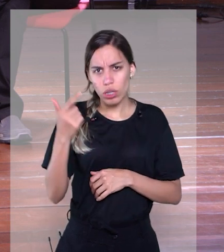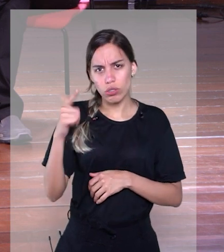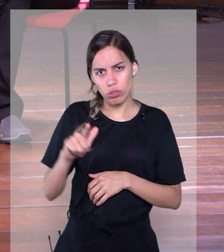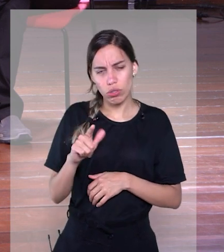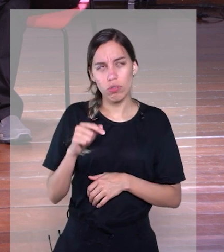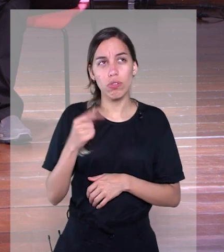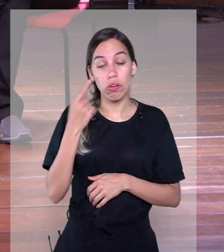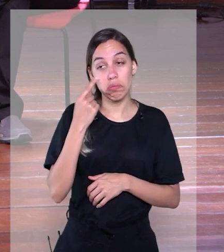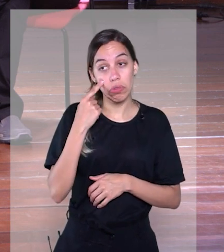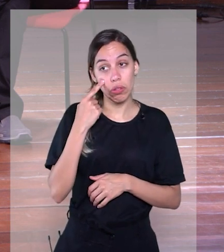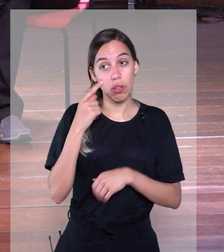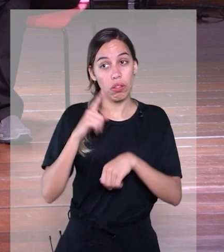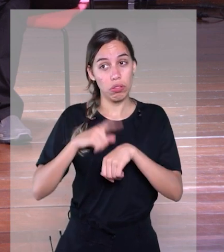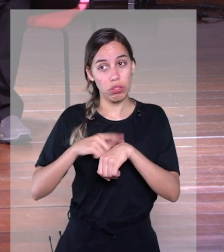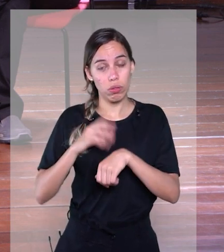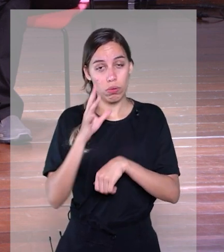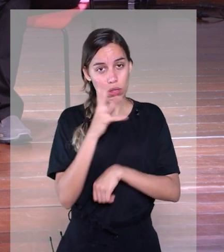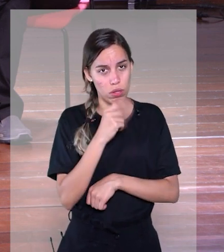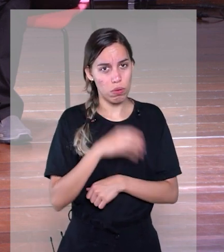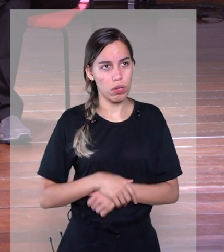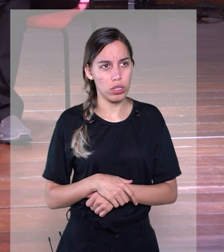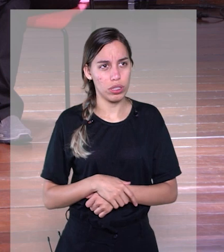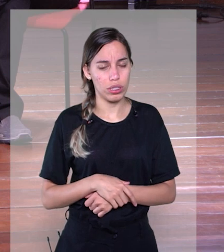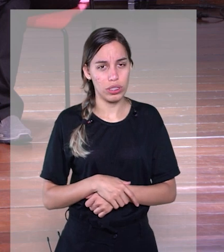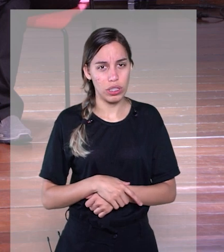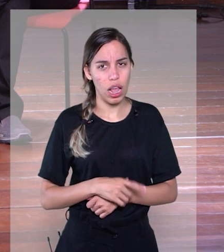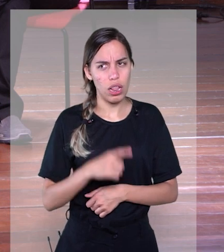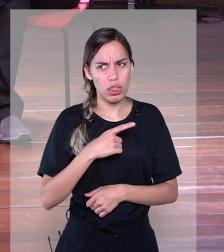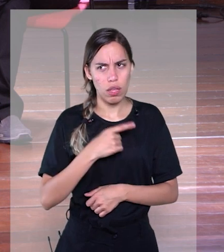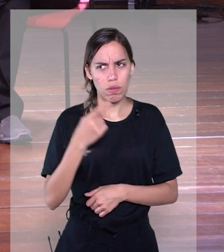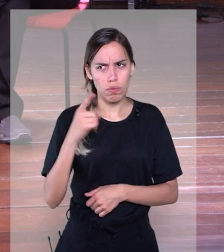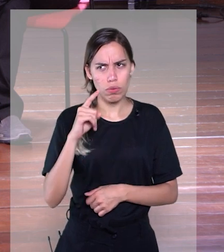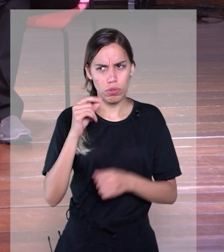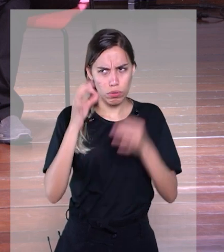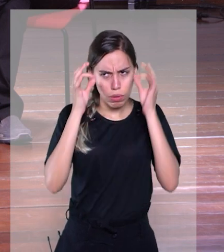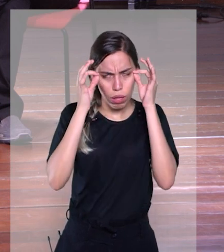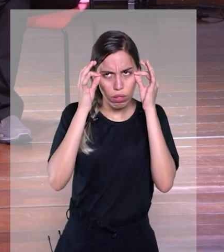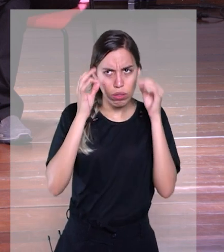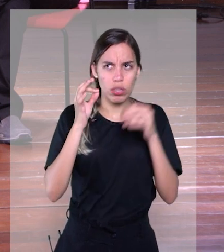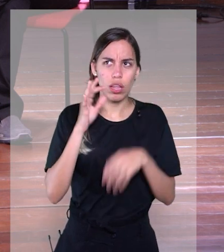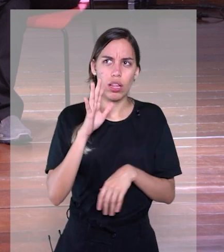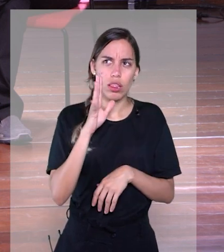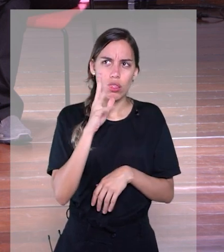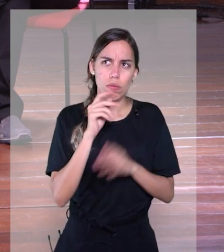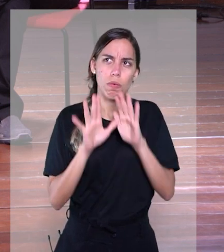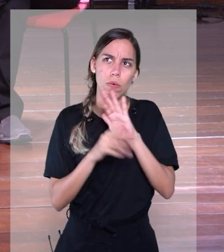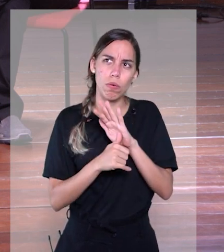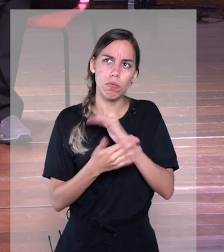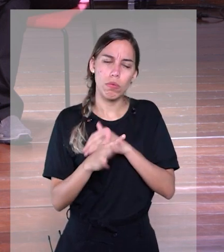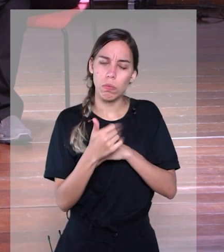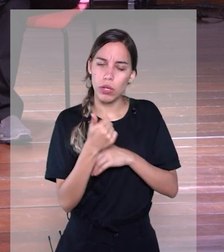vamos ver quanto duram, né? Os últimos duraram bastante, acho que duraram quase 1 ano, assim, o último par de óculos, né?